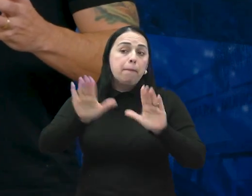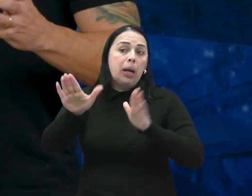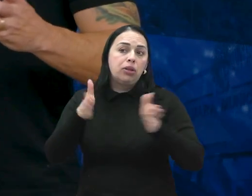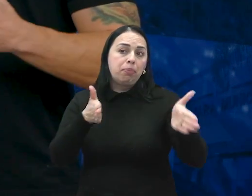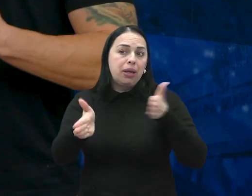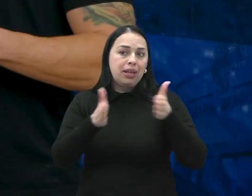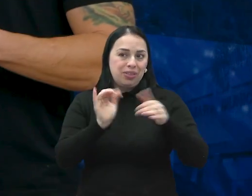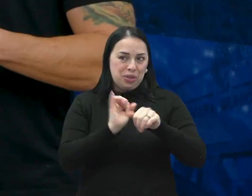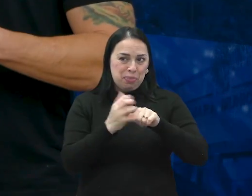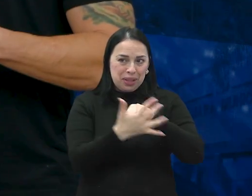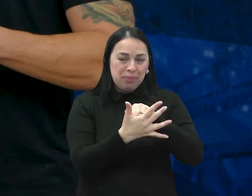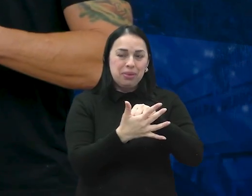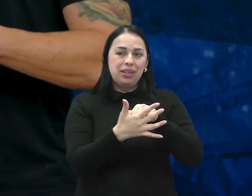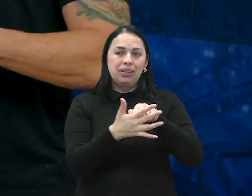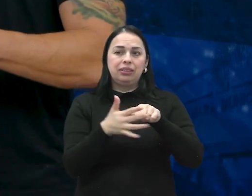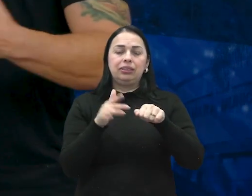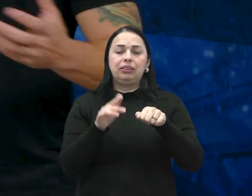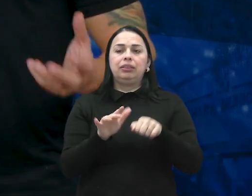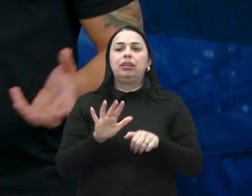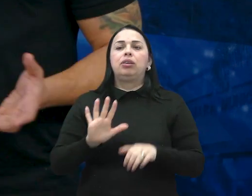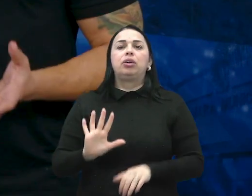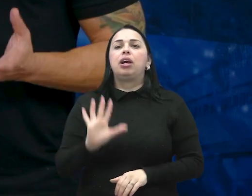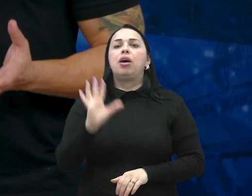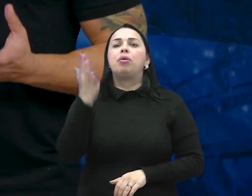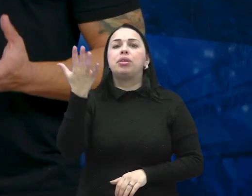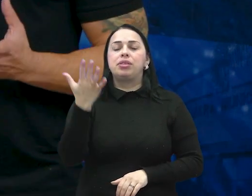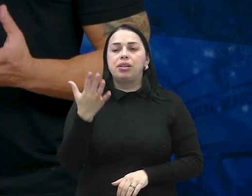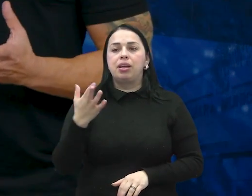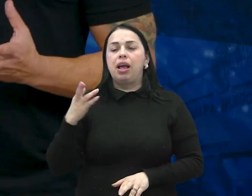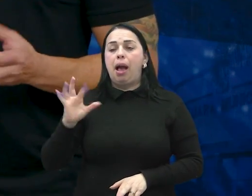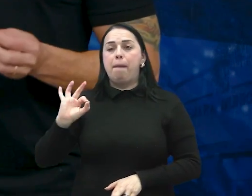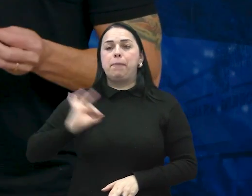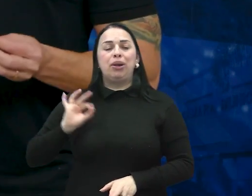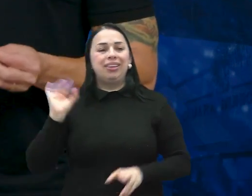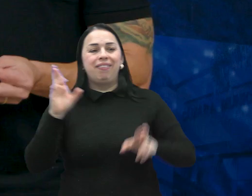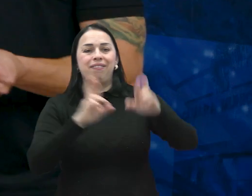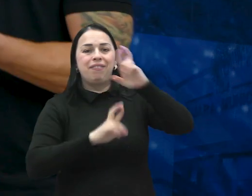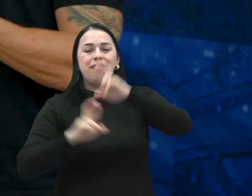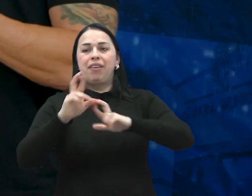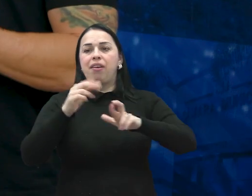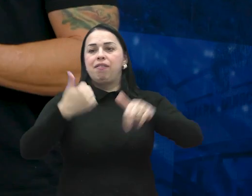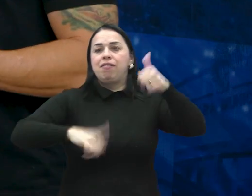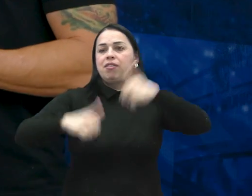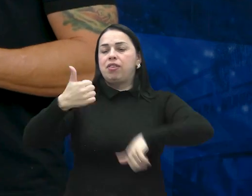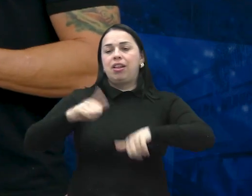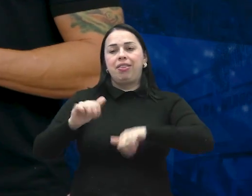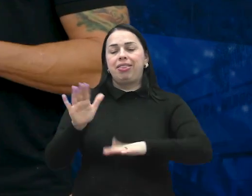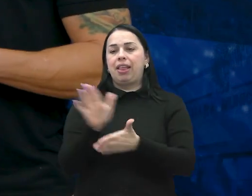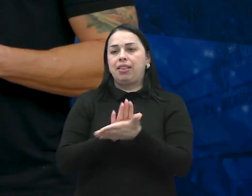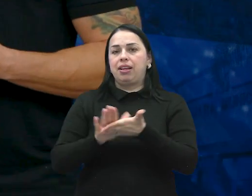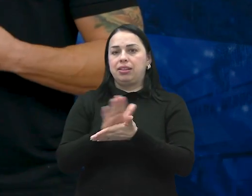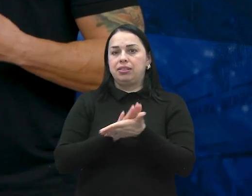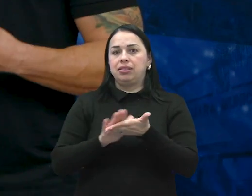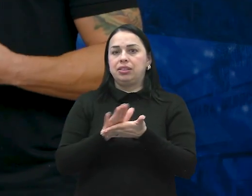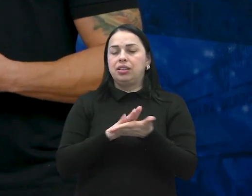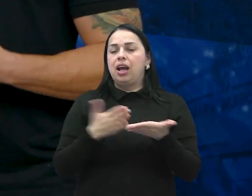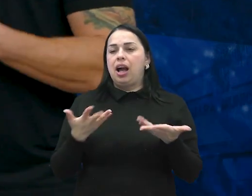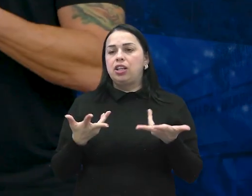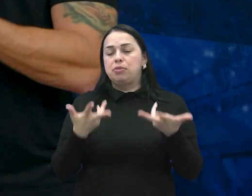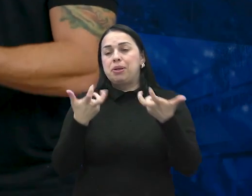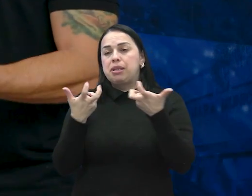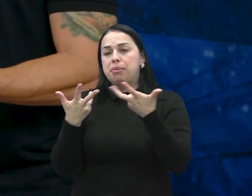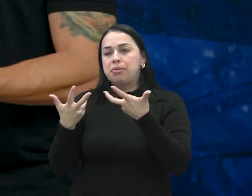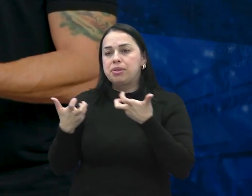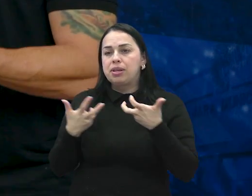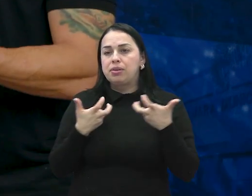pandemia, você teve um bloqueio de todas as blitz de fiscalização. E isso não voltou a acontecer. A gente percebe que as